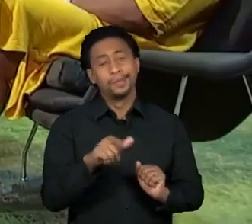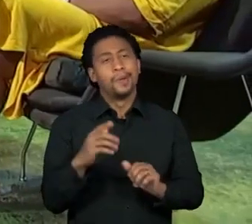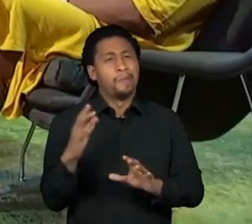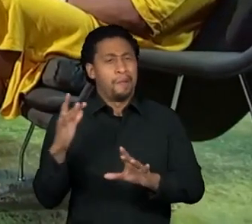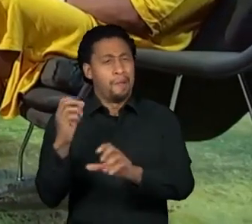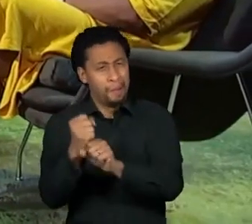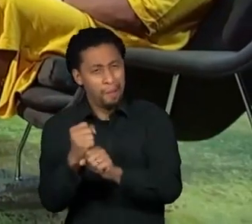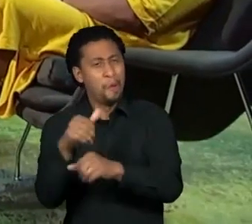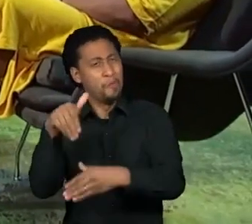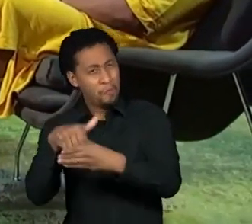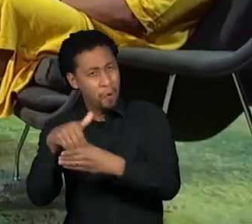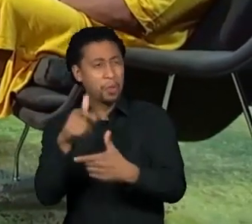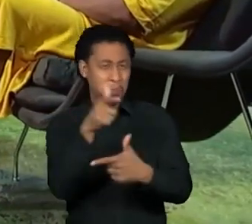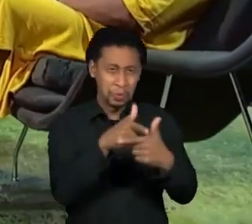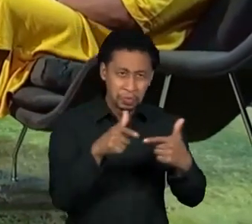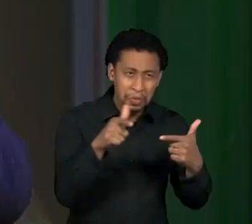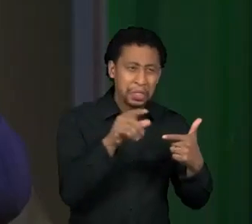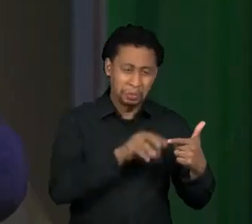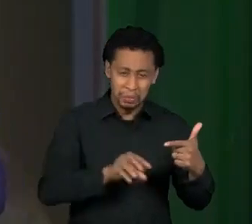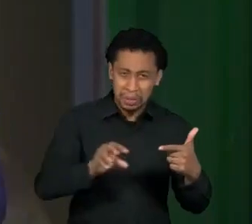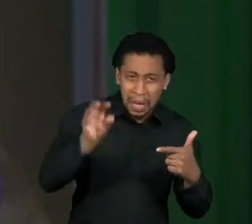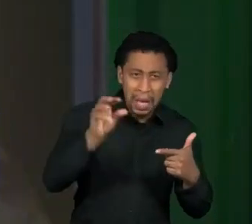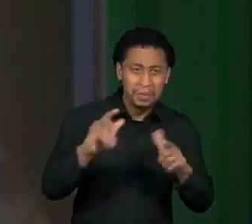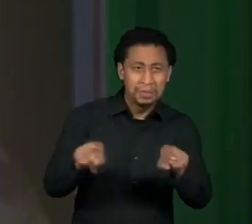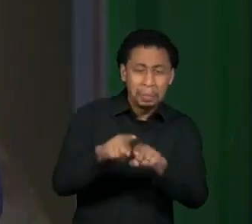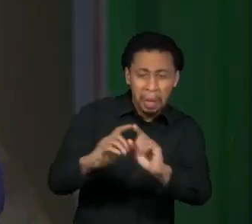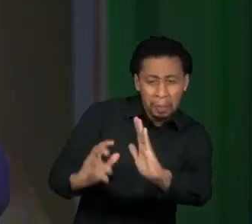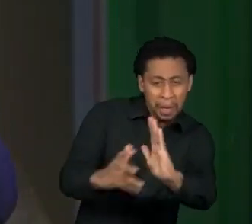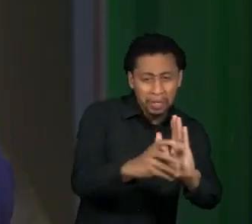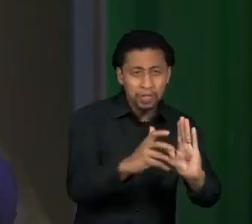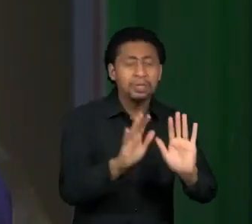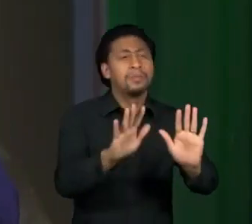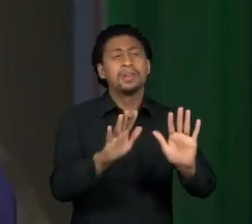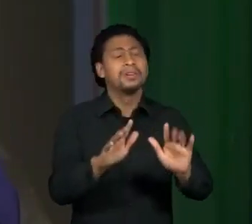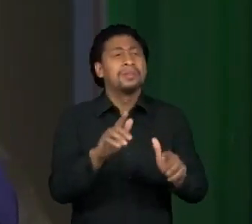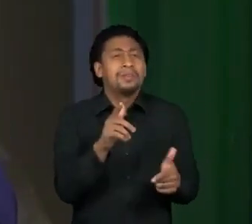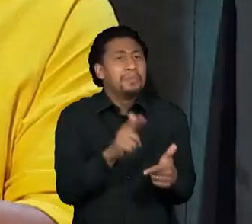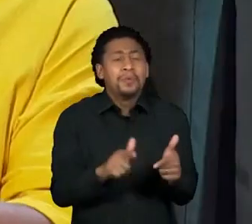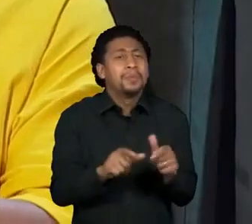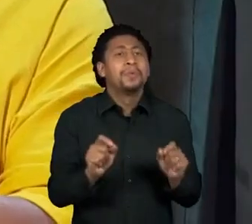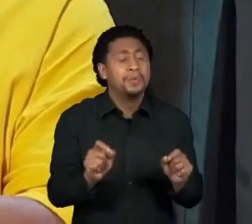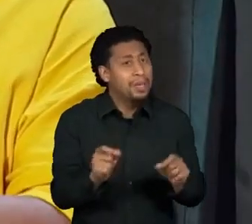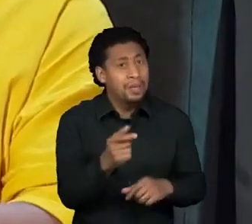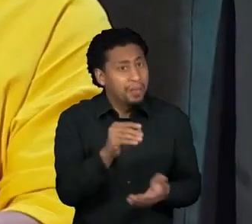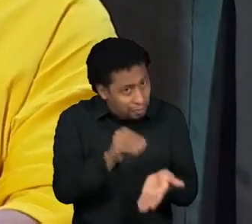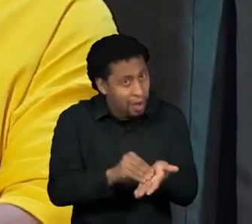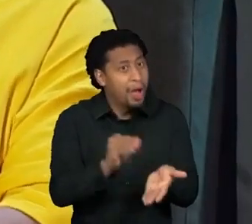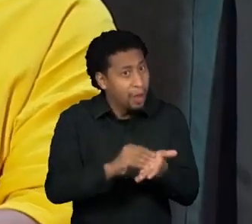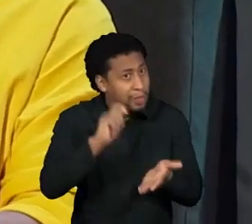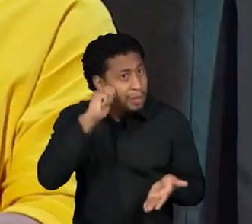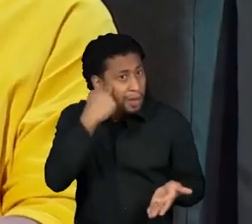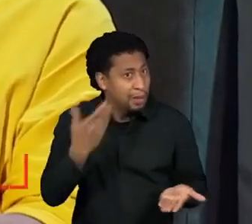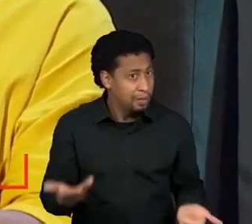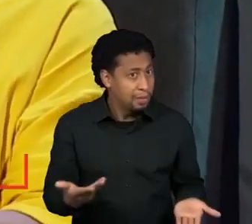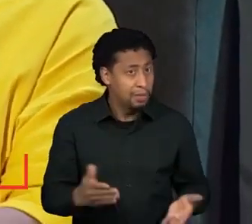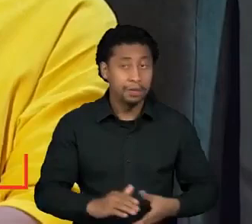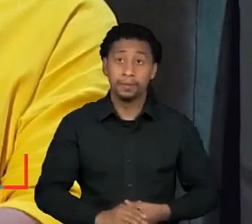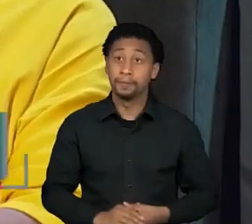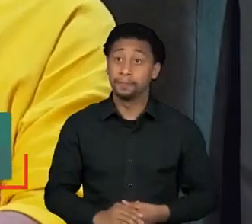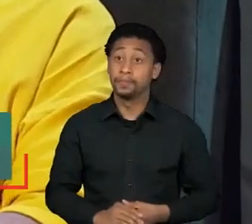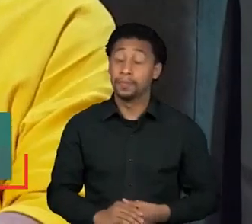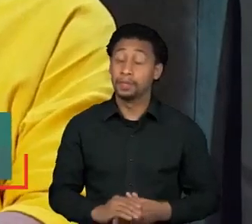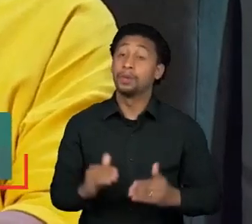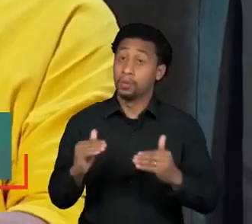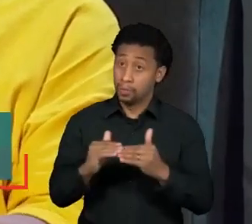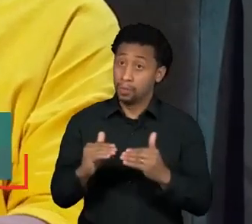consciente, consideremos a escolha, ou ao fim o que temos é a não presença do negro. Concordo plenamente com